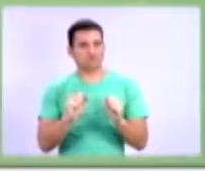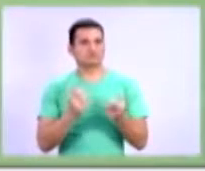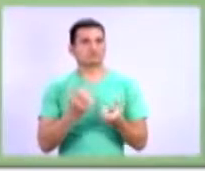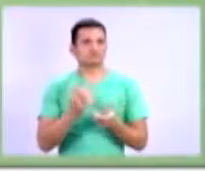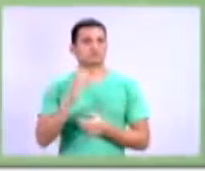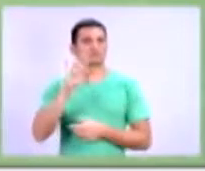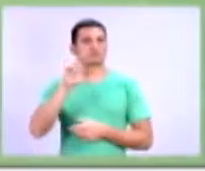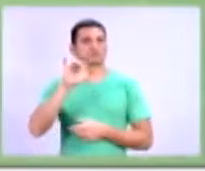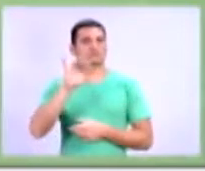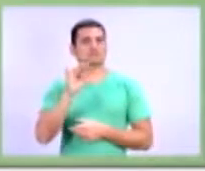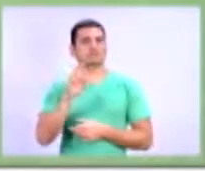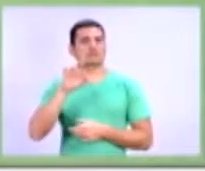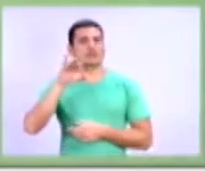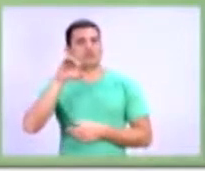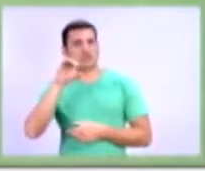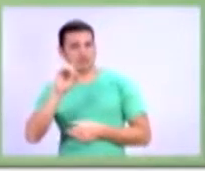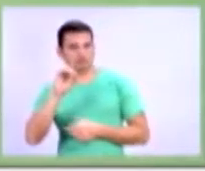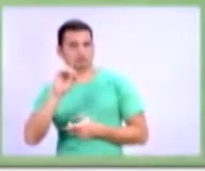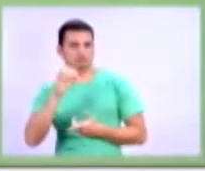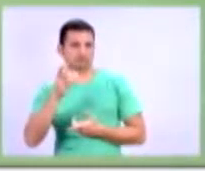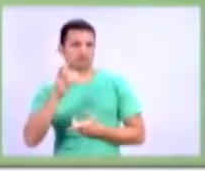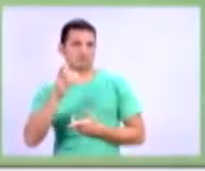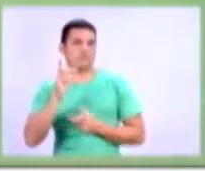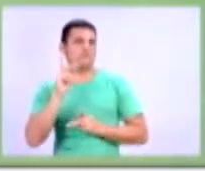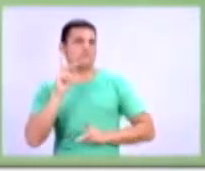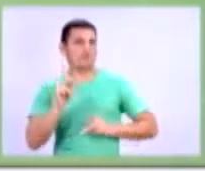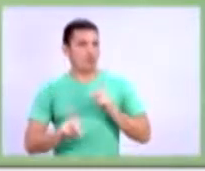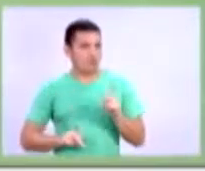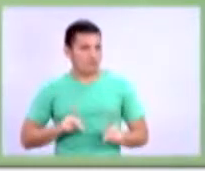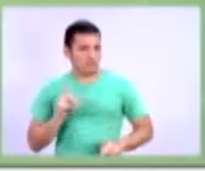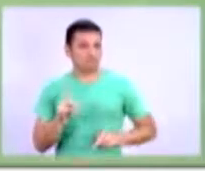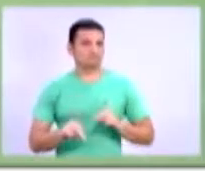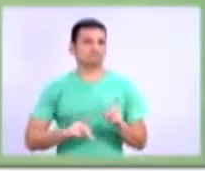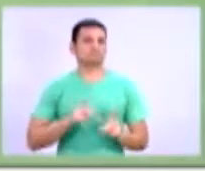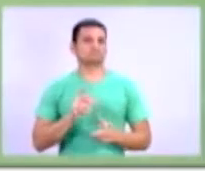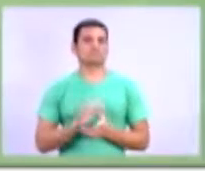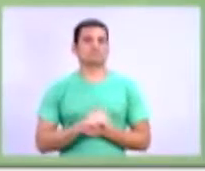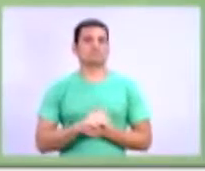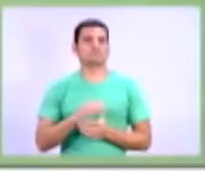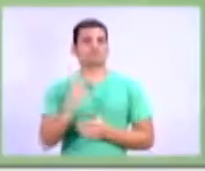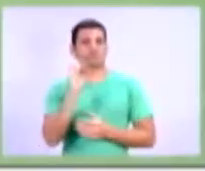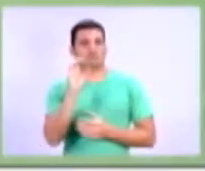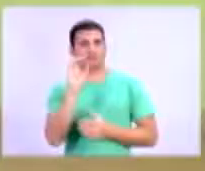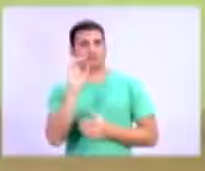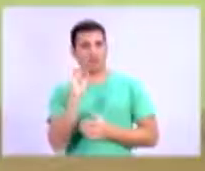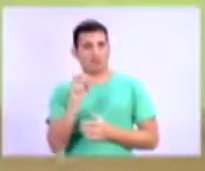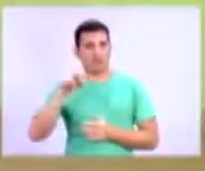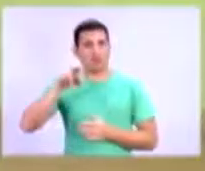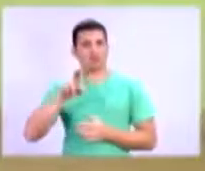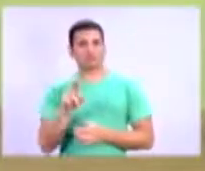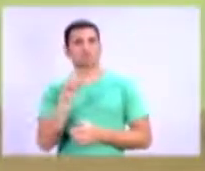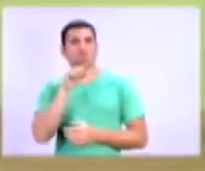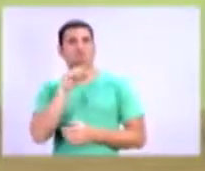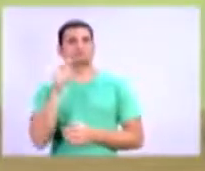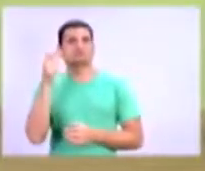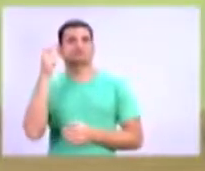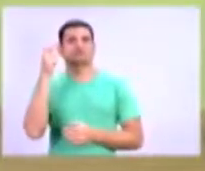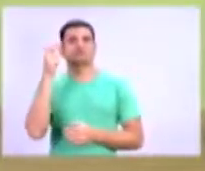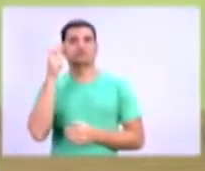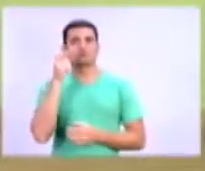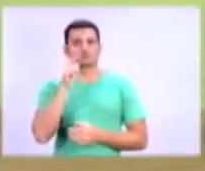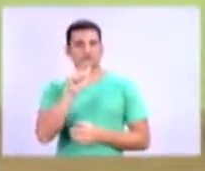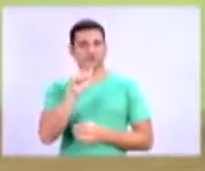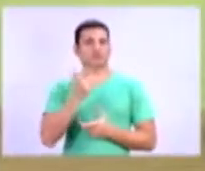conduta ética dos povos e nações. Tendo em vista que a ONU consegue congregar a quase totalidade